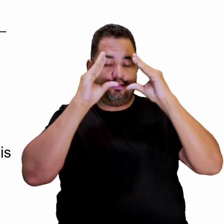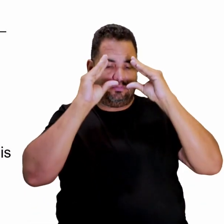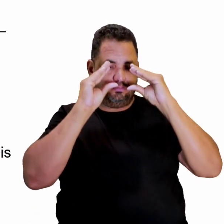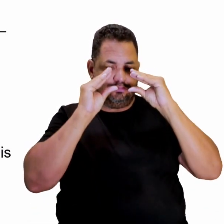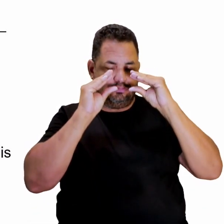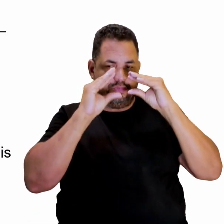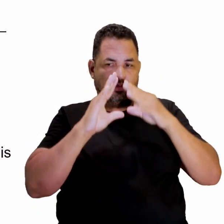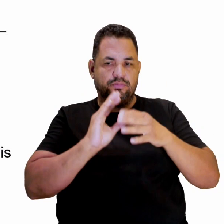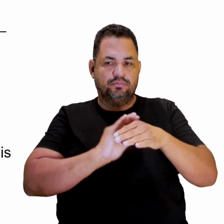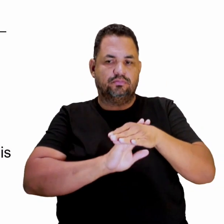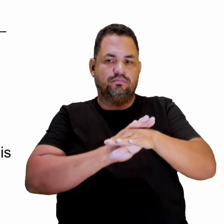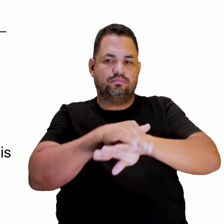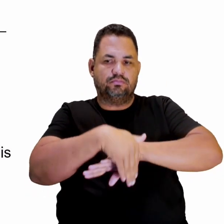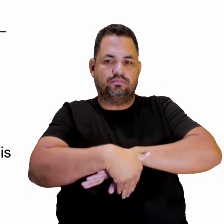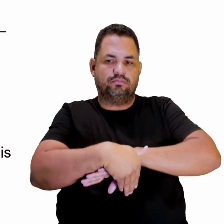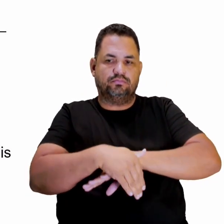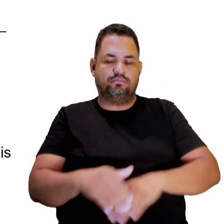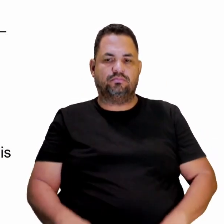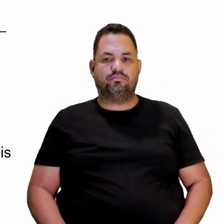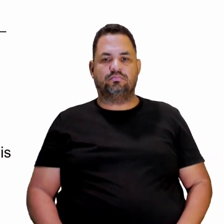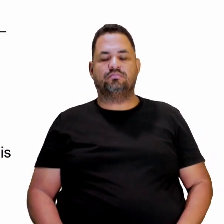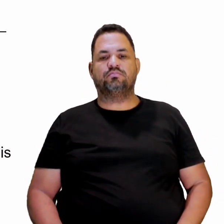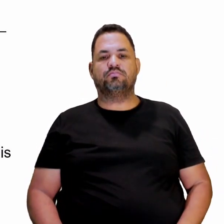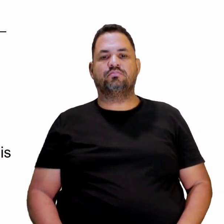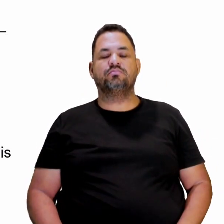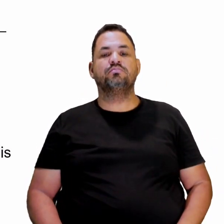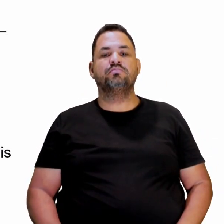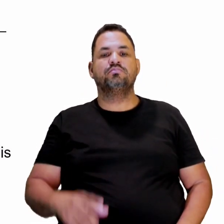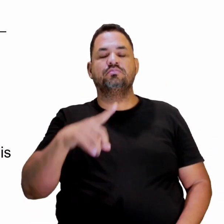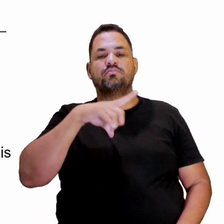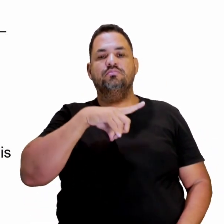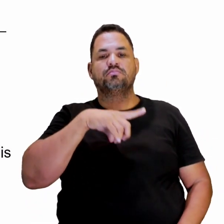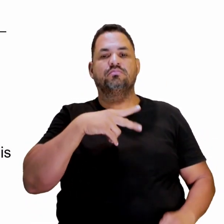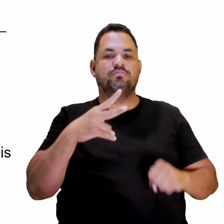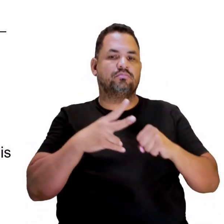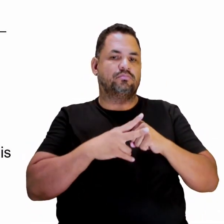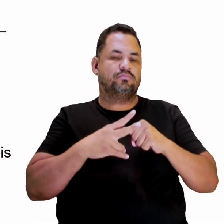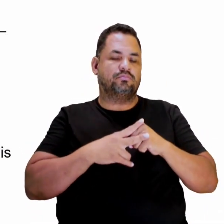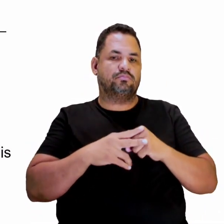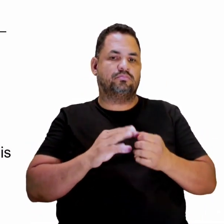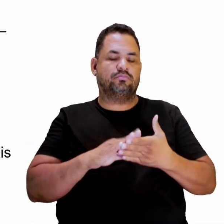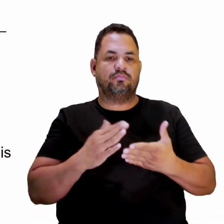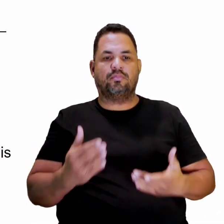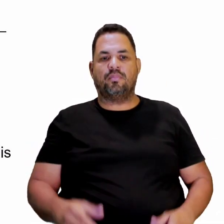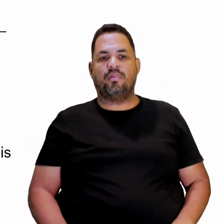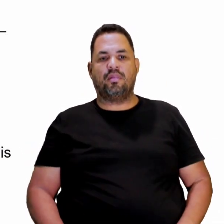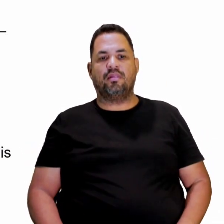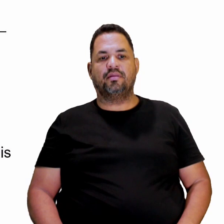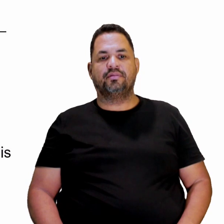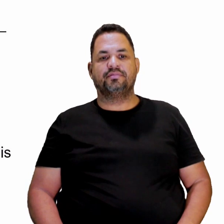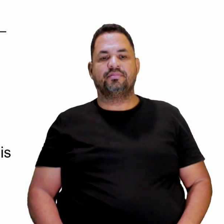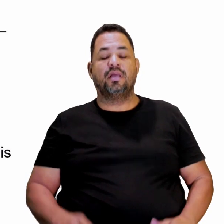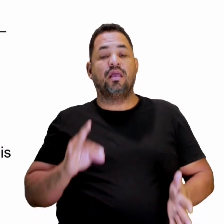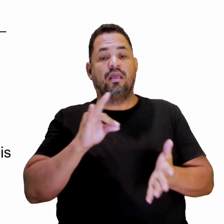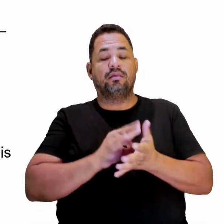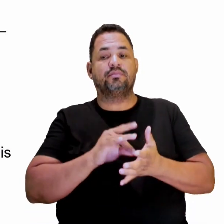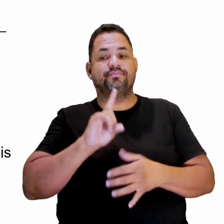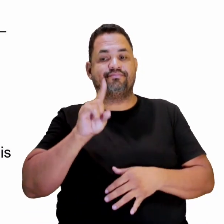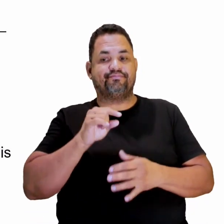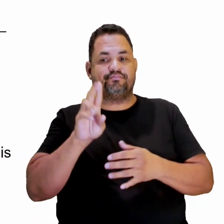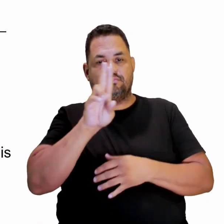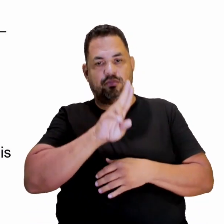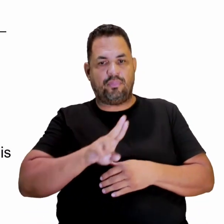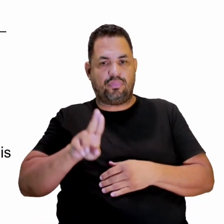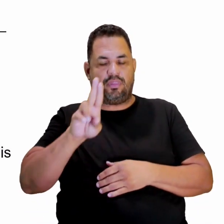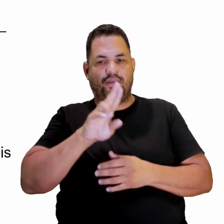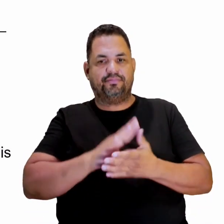you better not come in July. My mother. Aí temos só o verbo stay aqui. Vai ficar como? É uma afirmação? Então você vai usar